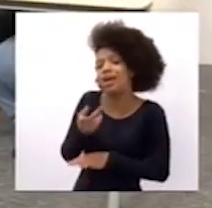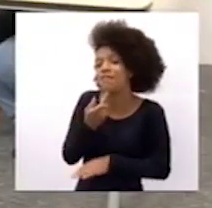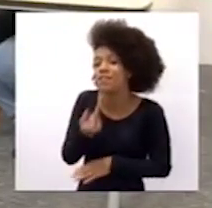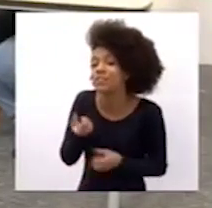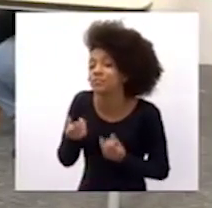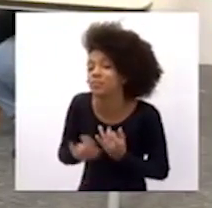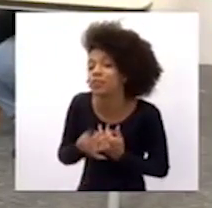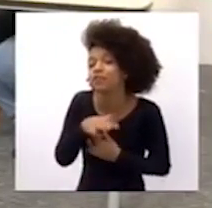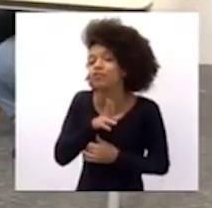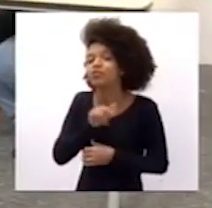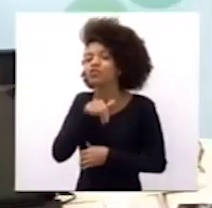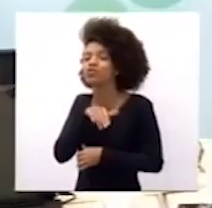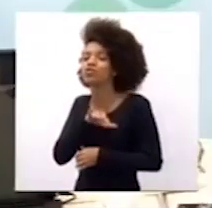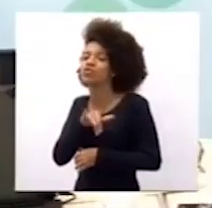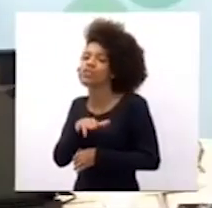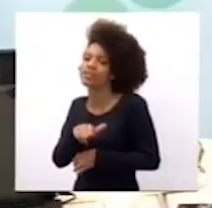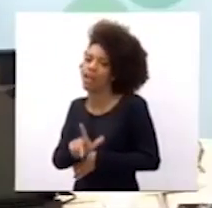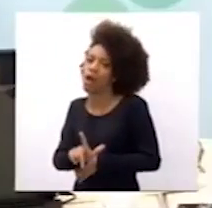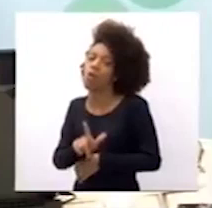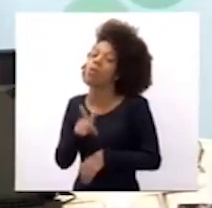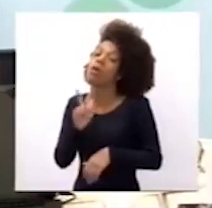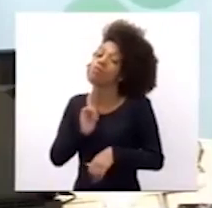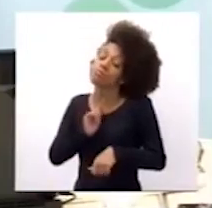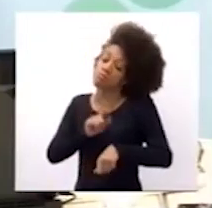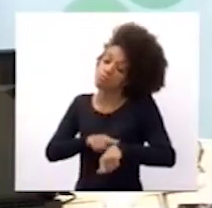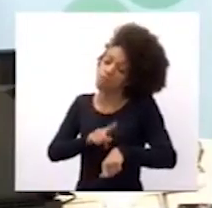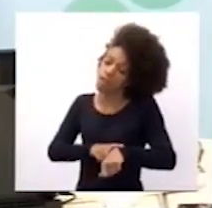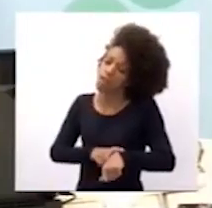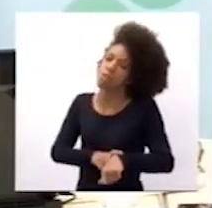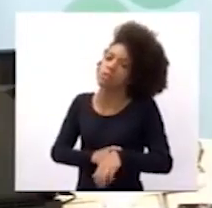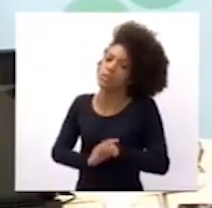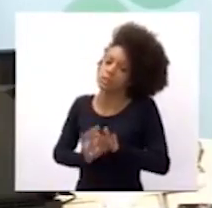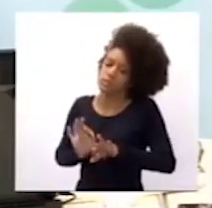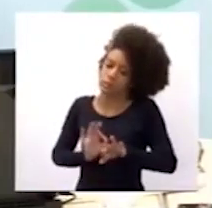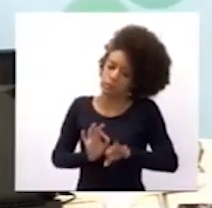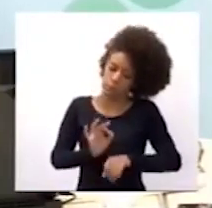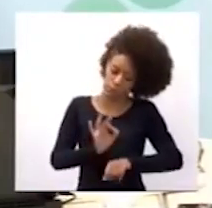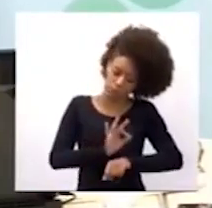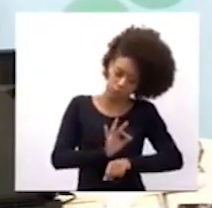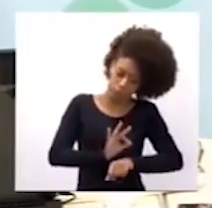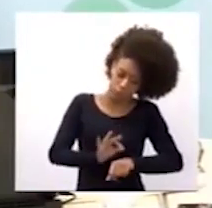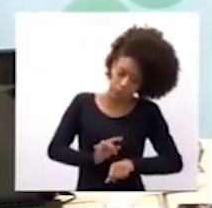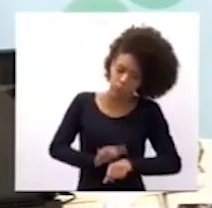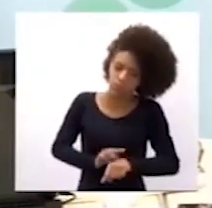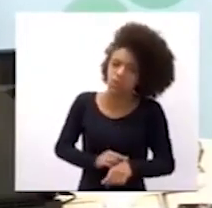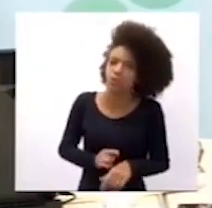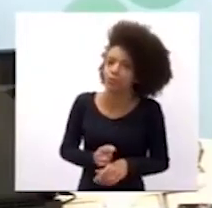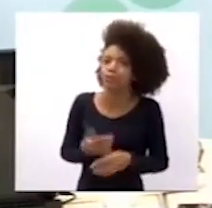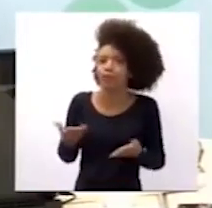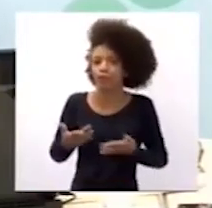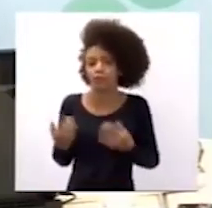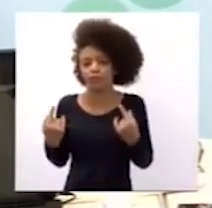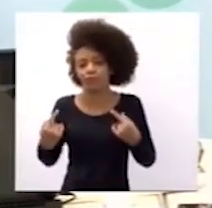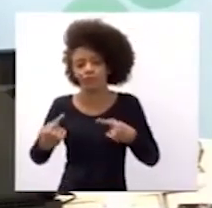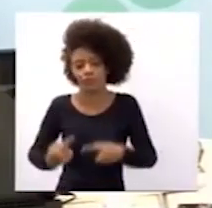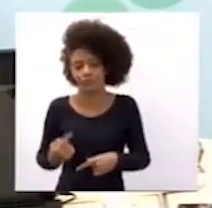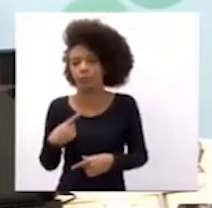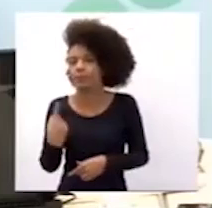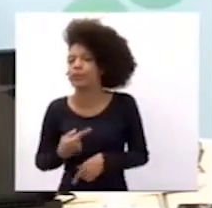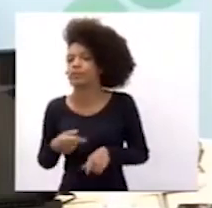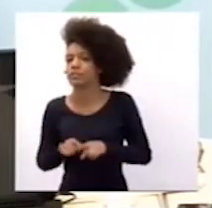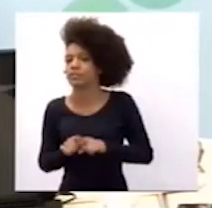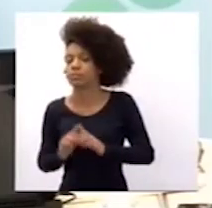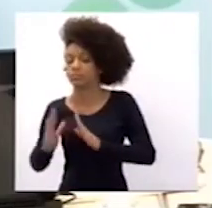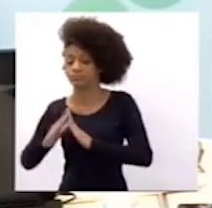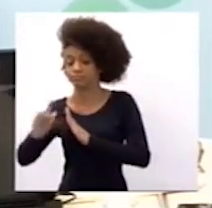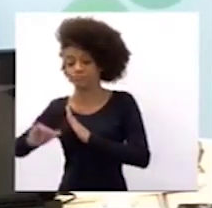como utilizamos, e essa questão do tempo, gestão do tempo, hoje é um desafio até para nós, né, que estamos com um trabalho